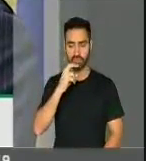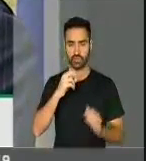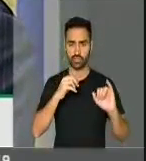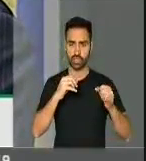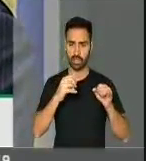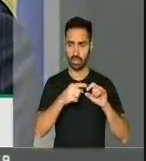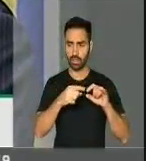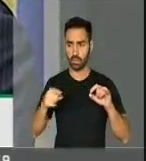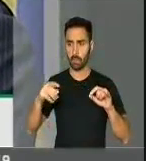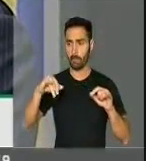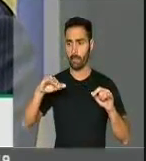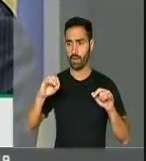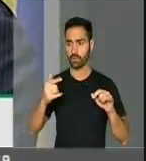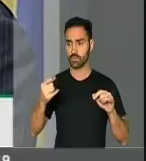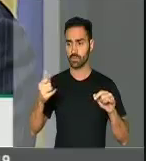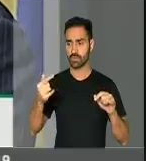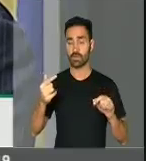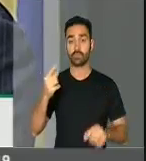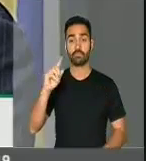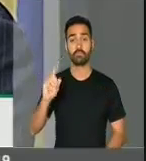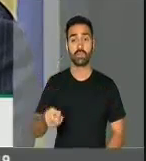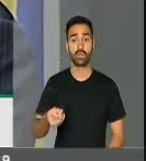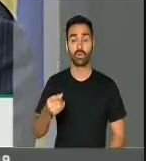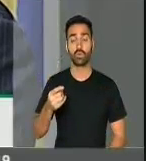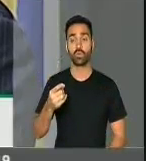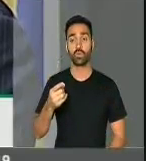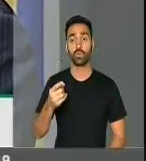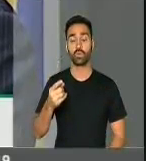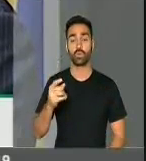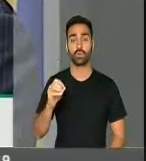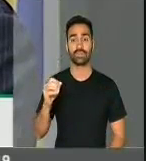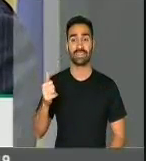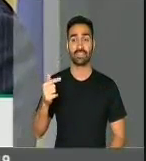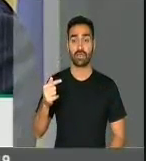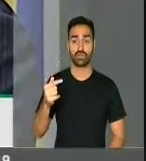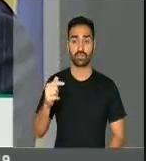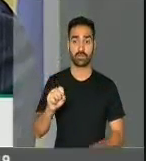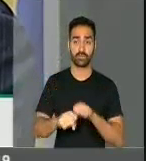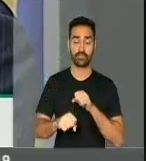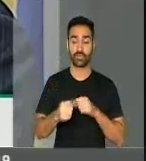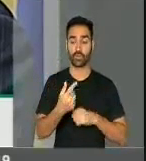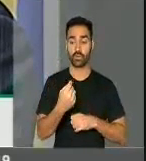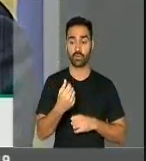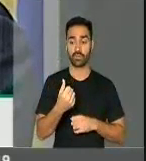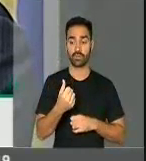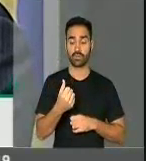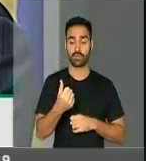de 2017, 1.017 homicídios. Em 2016, foram